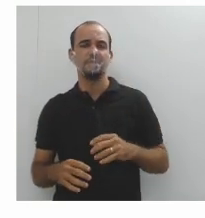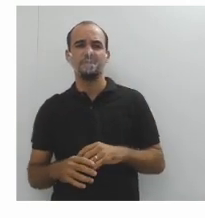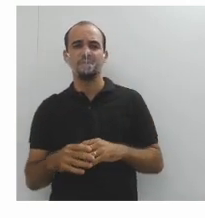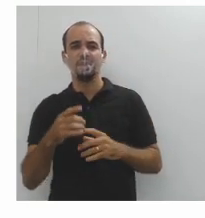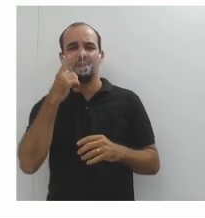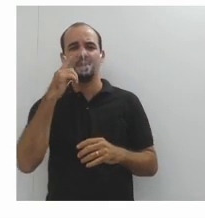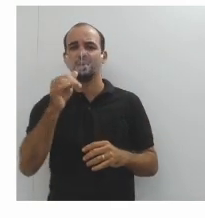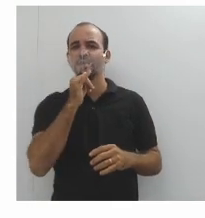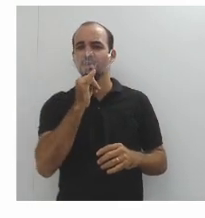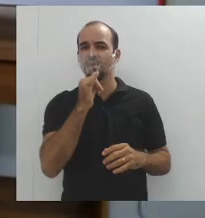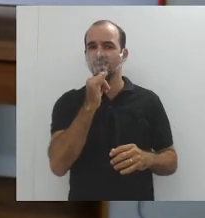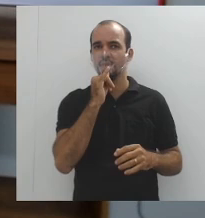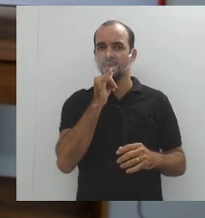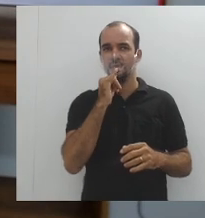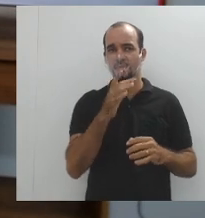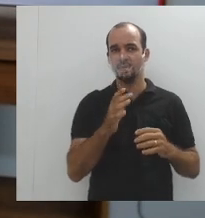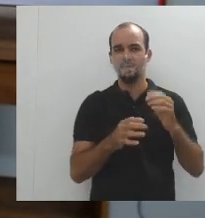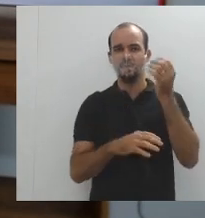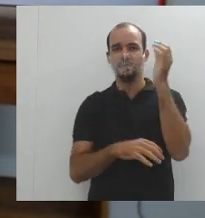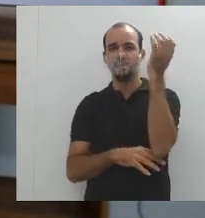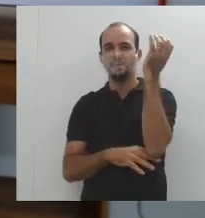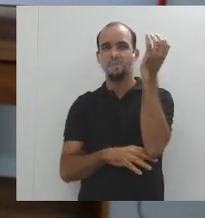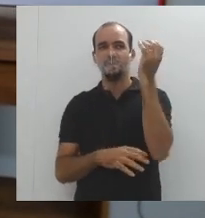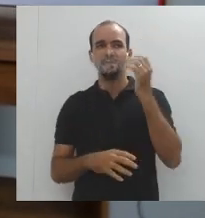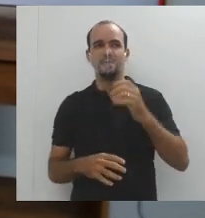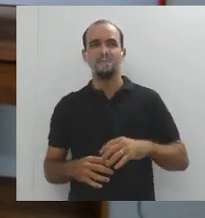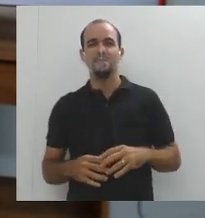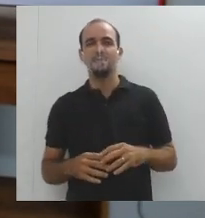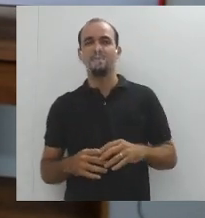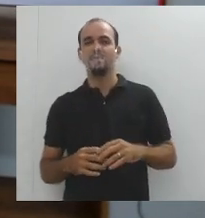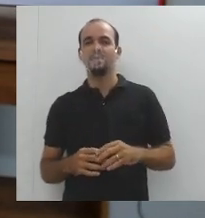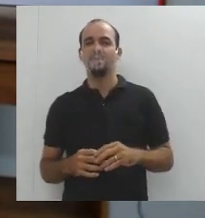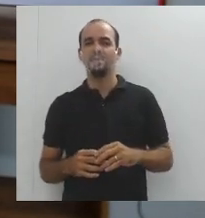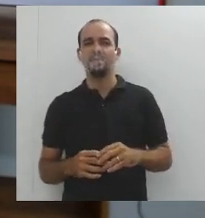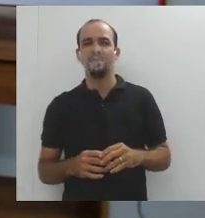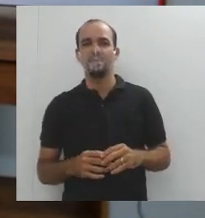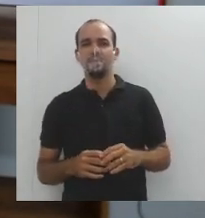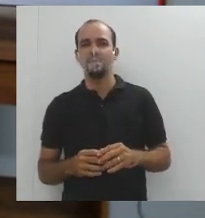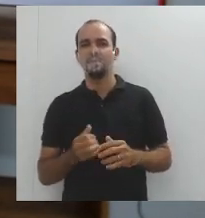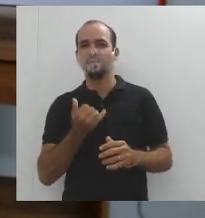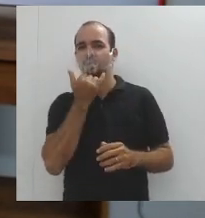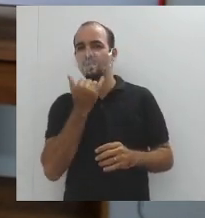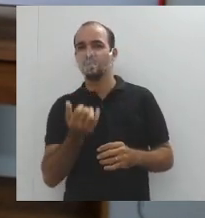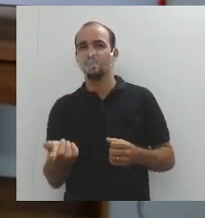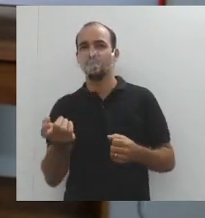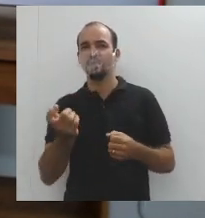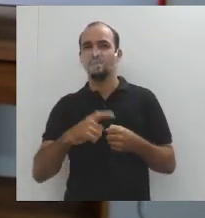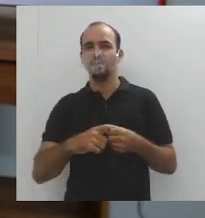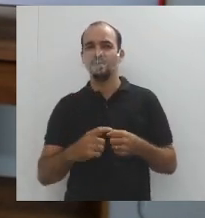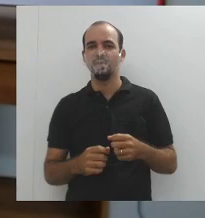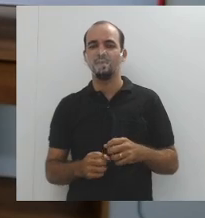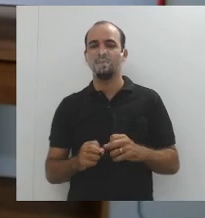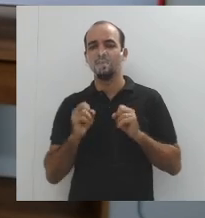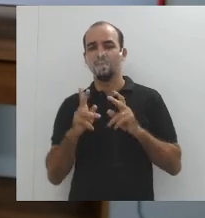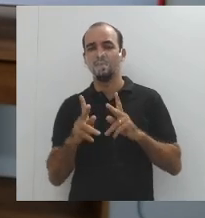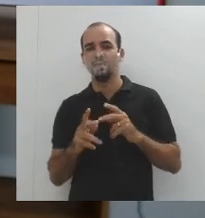quadro agora, gente. Eita. Deixa eu voltar aqui,